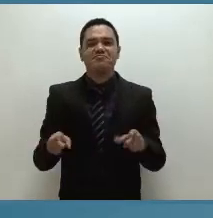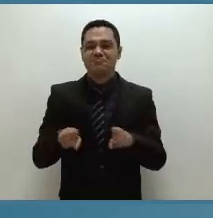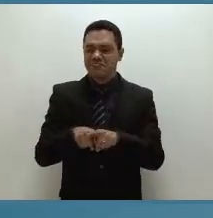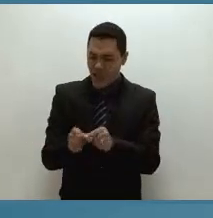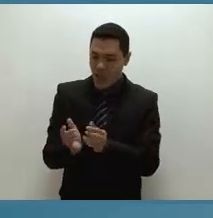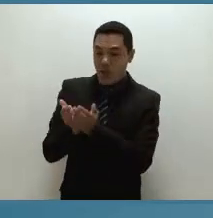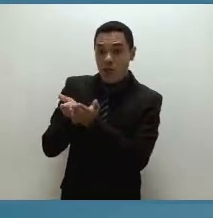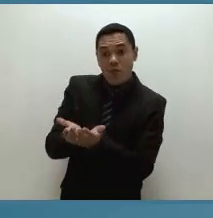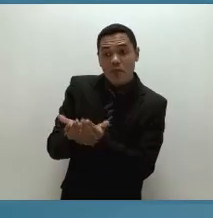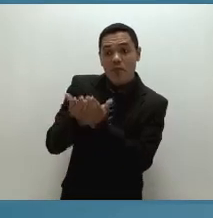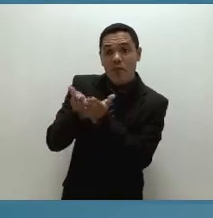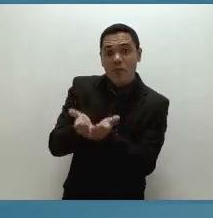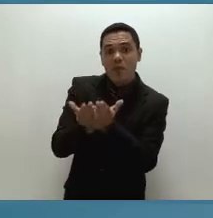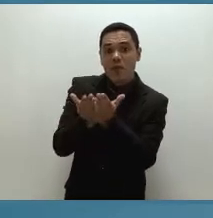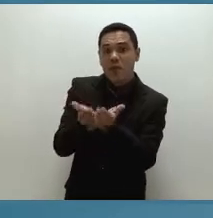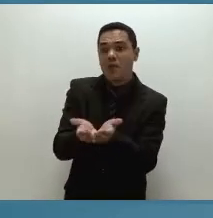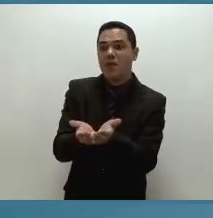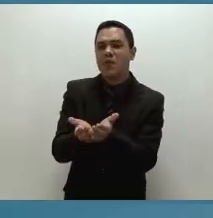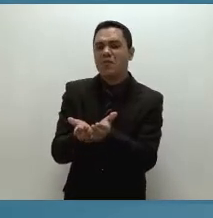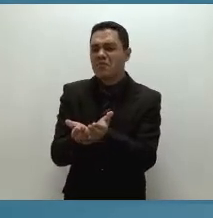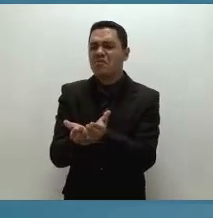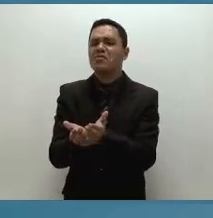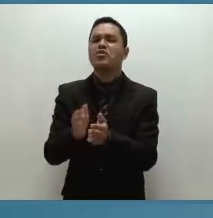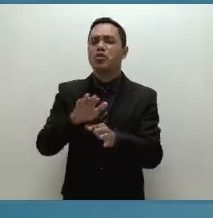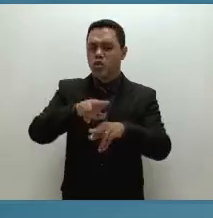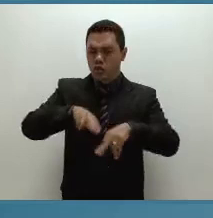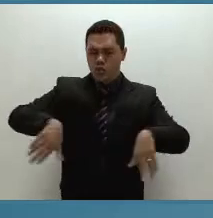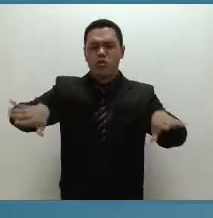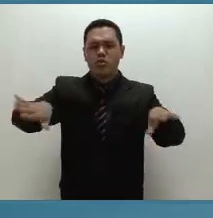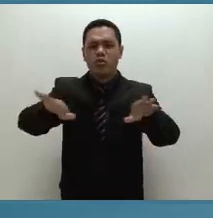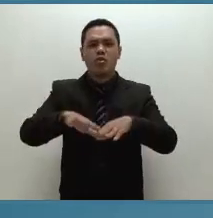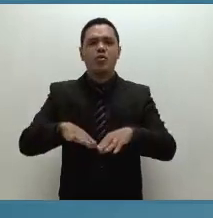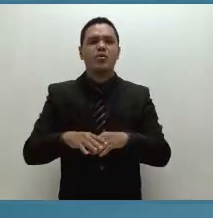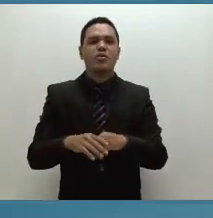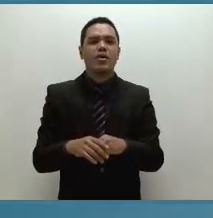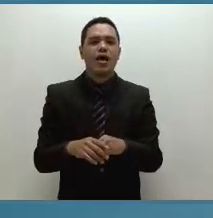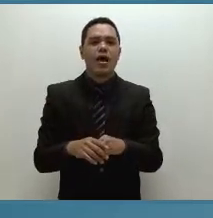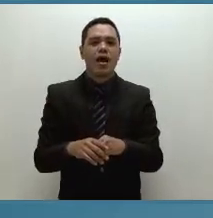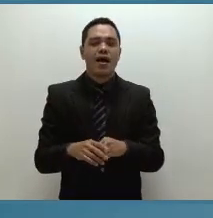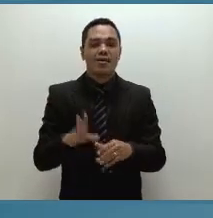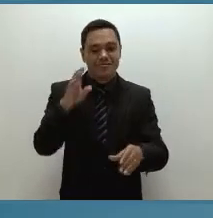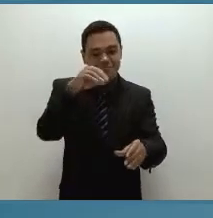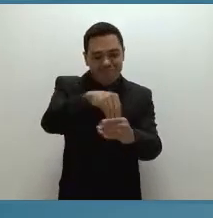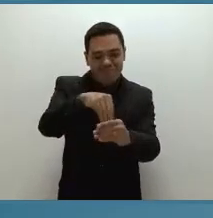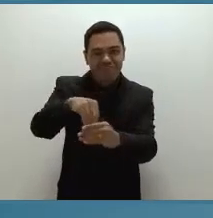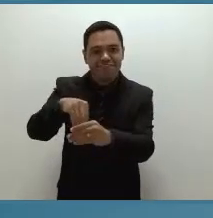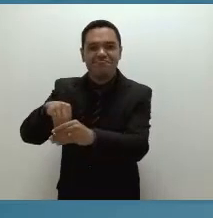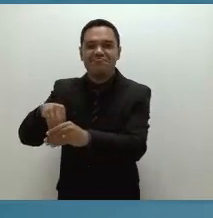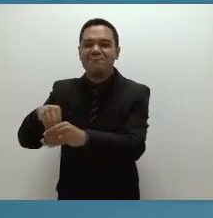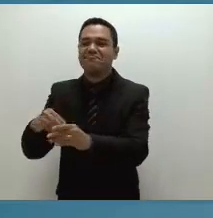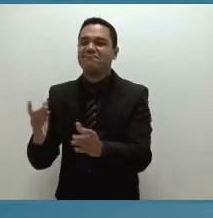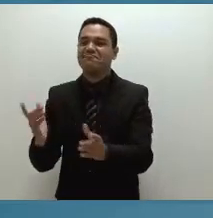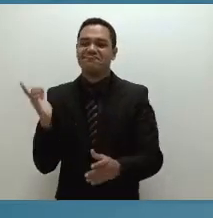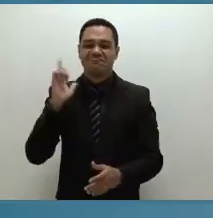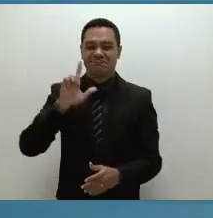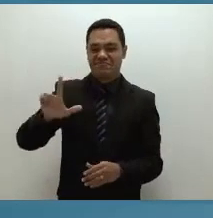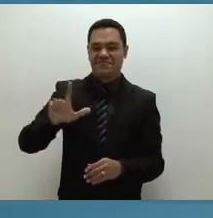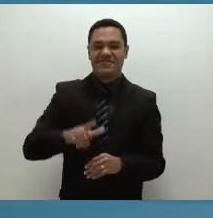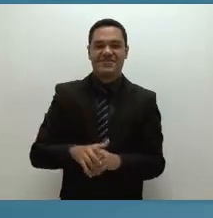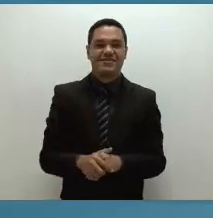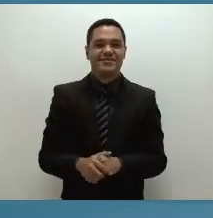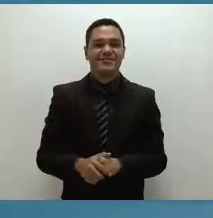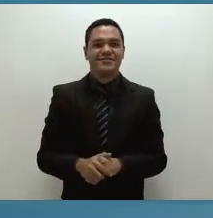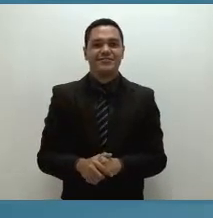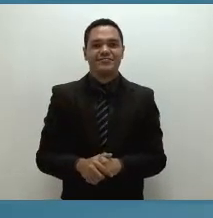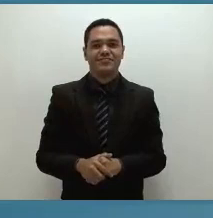tinham dificuldade de chegar à sessão eleitoral. A justiça eleitoral aguarda, o importante é